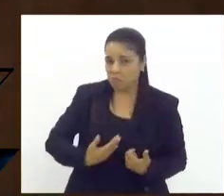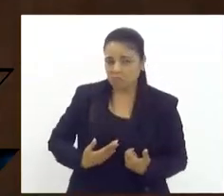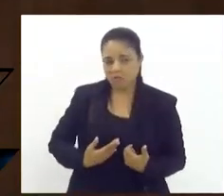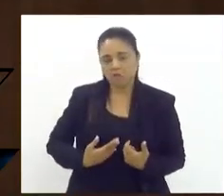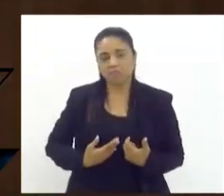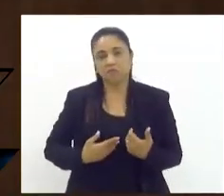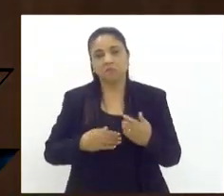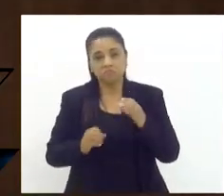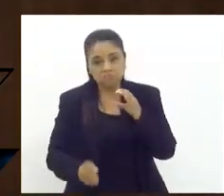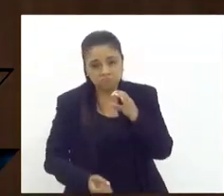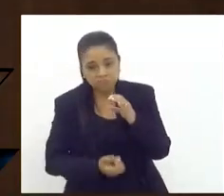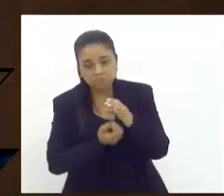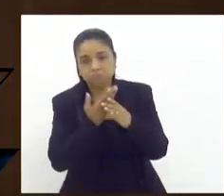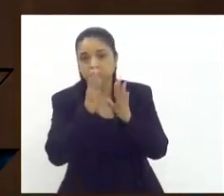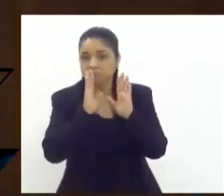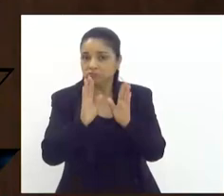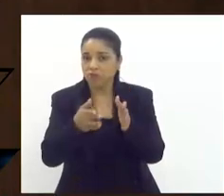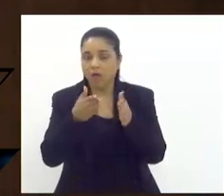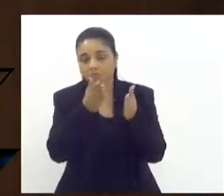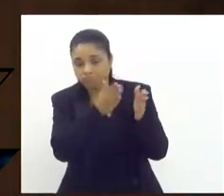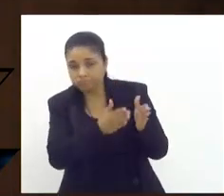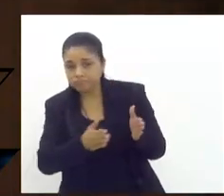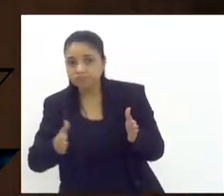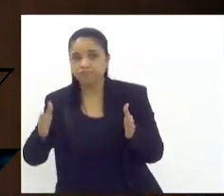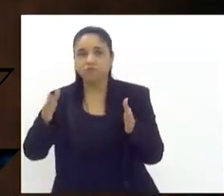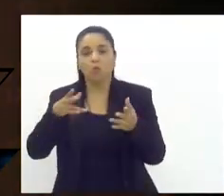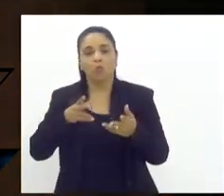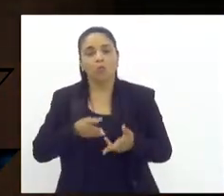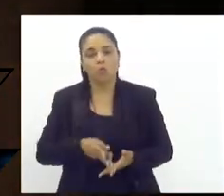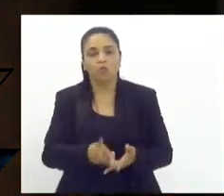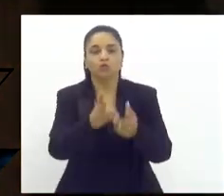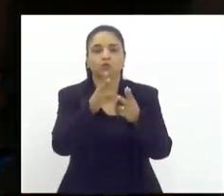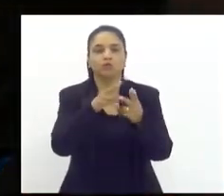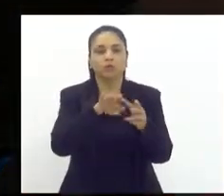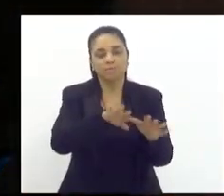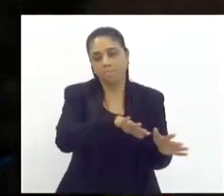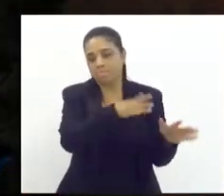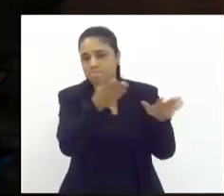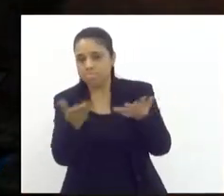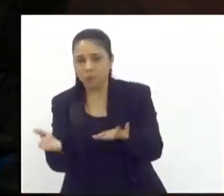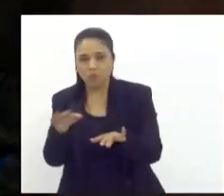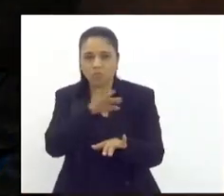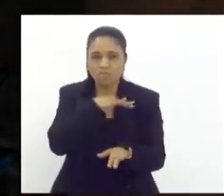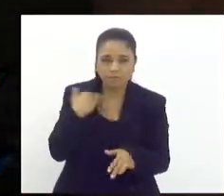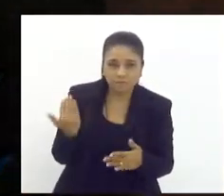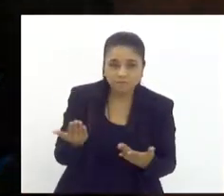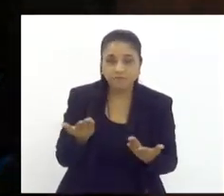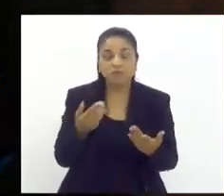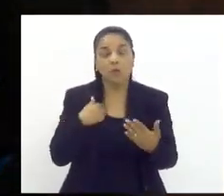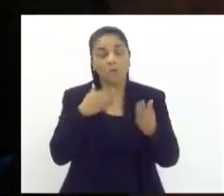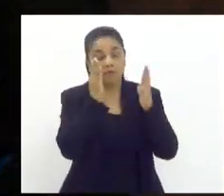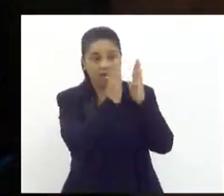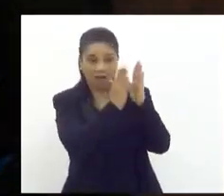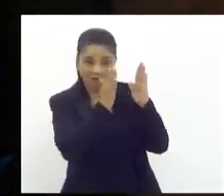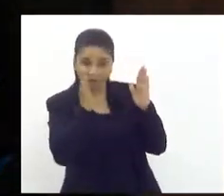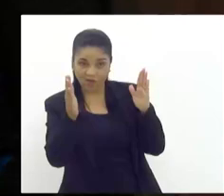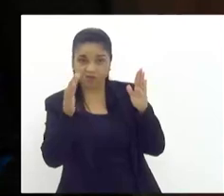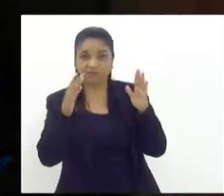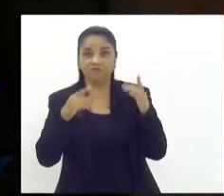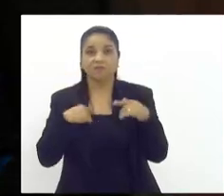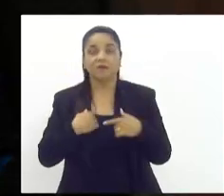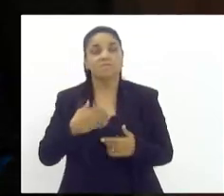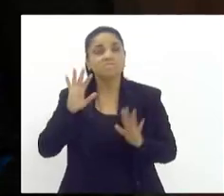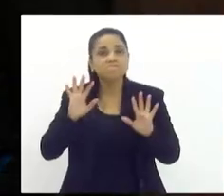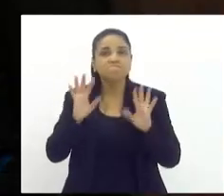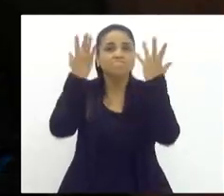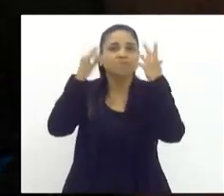implementada e ainda em curso continua ceifando vidas então a minha o meu pela ordem é justamente para saudar